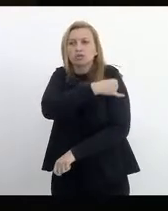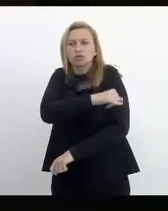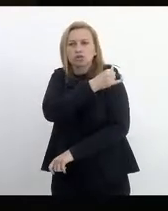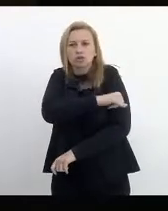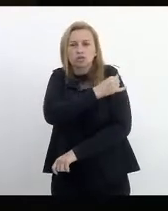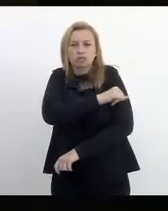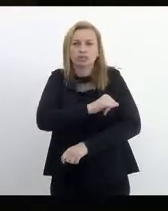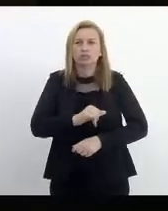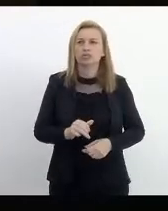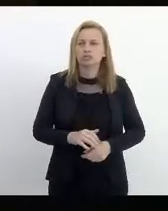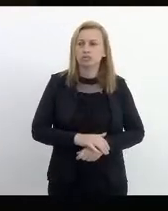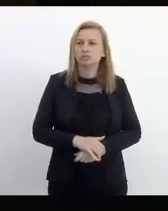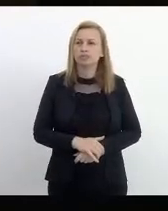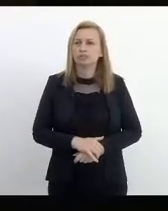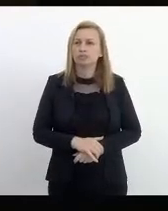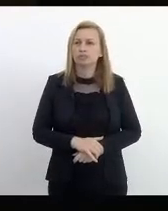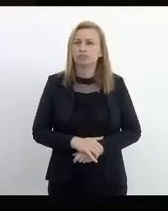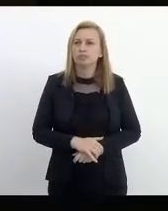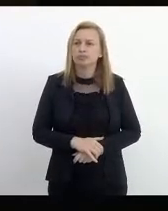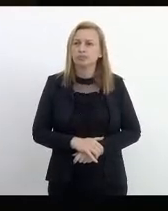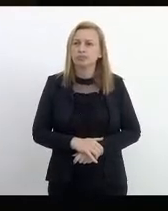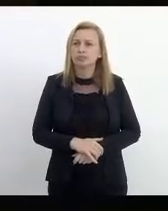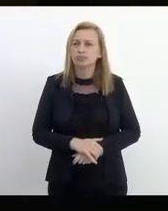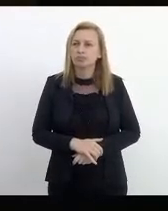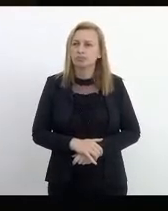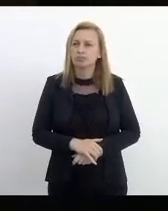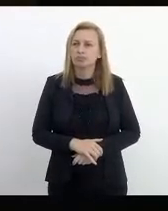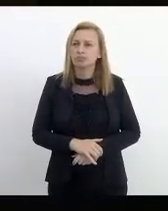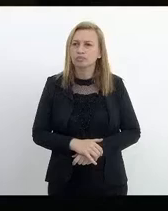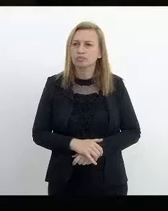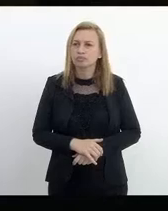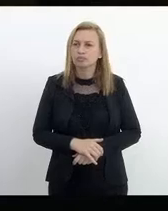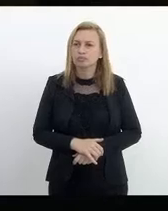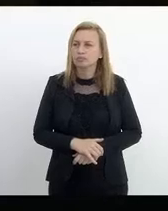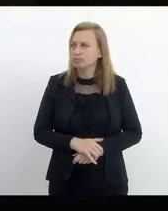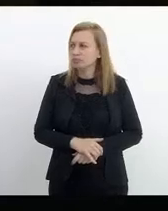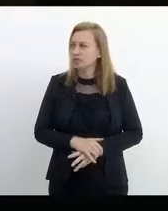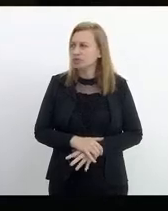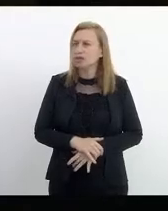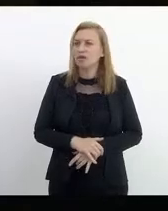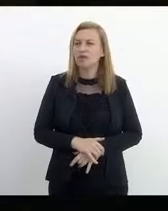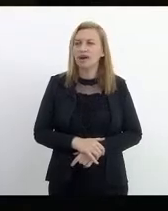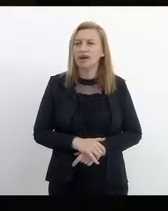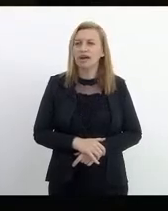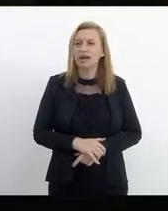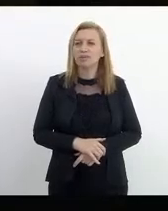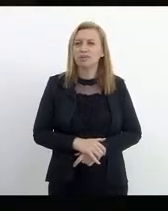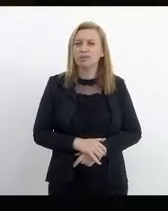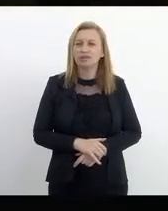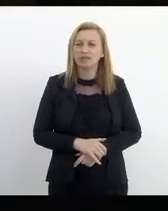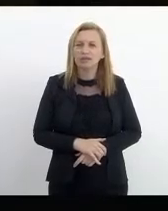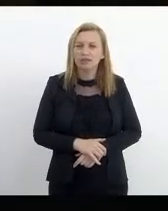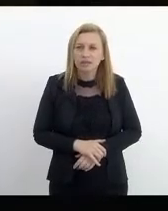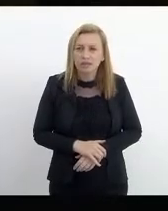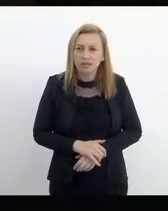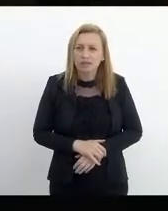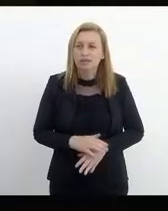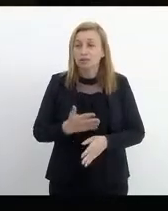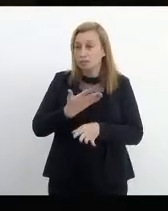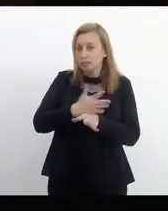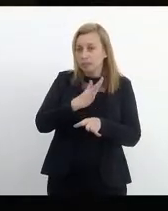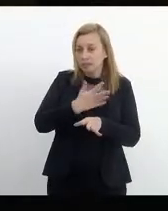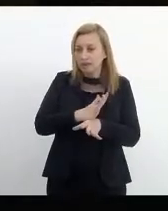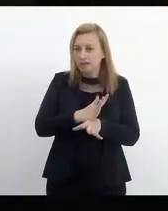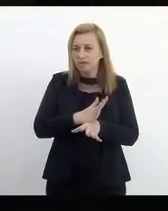Janeiro E como que projetos apresentados e colocadas em